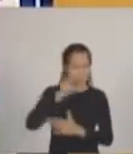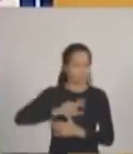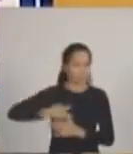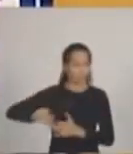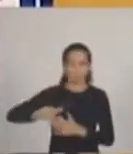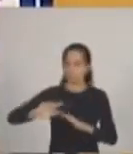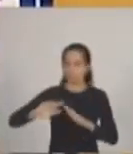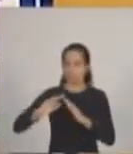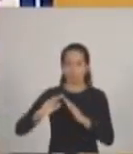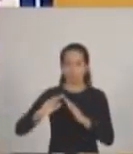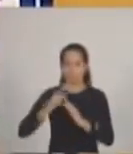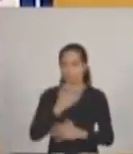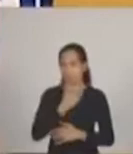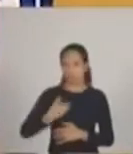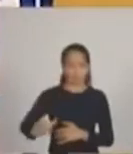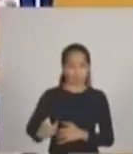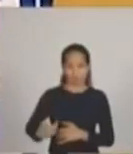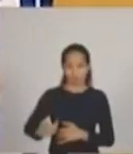municípios estavam